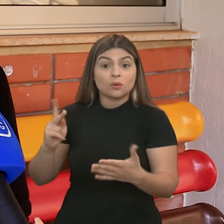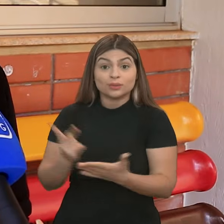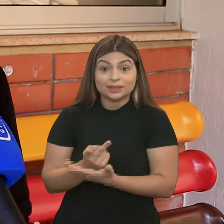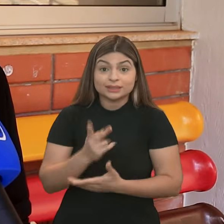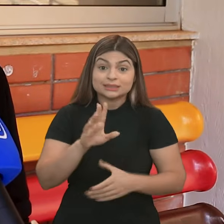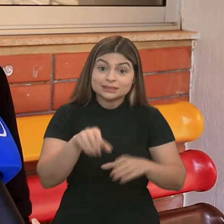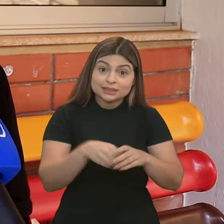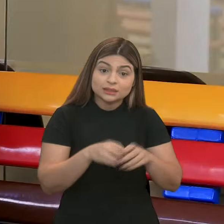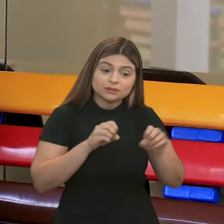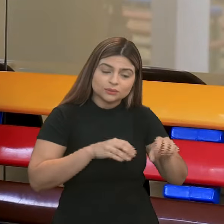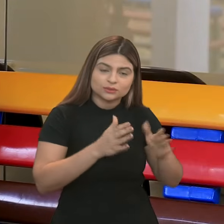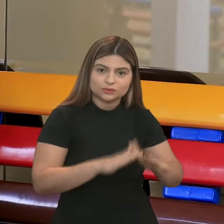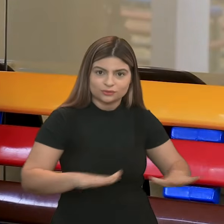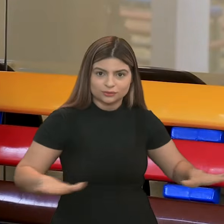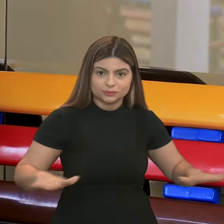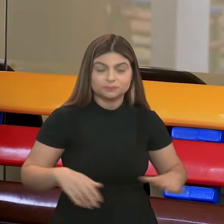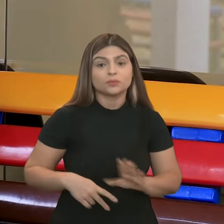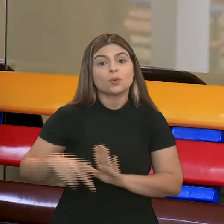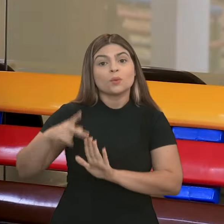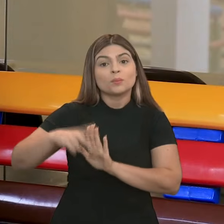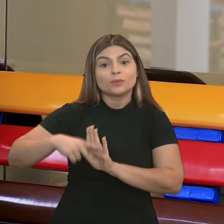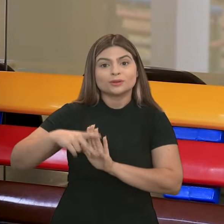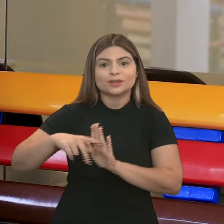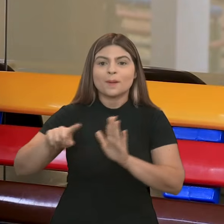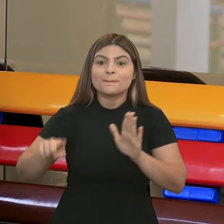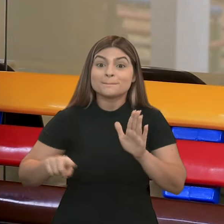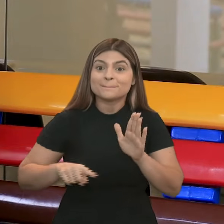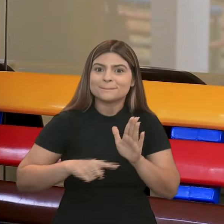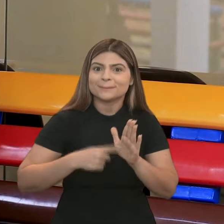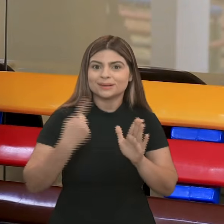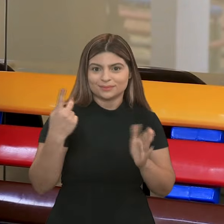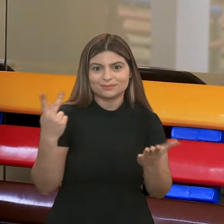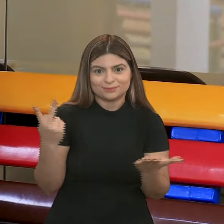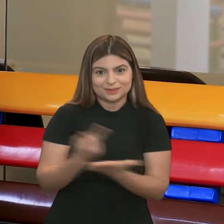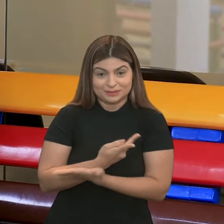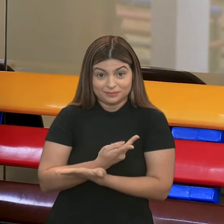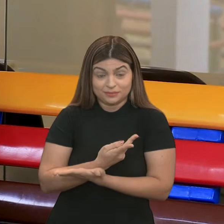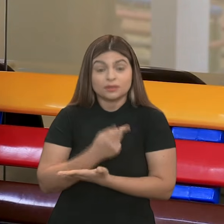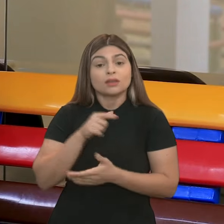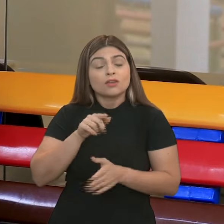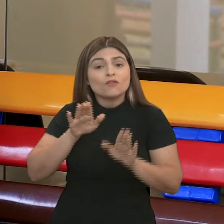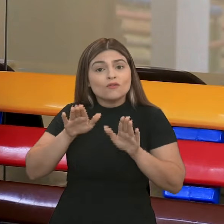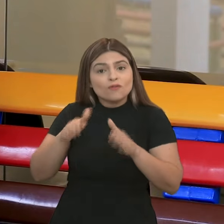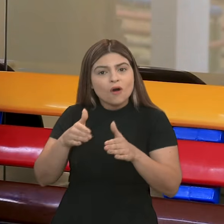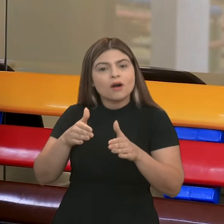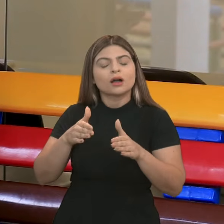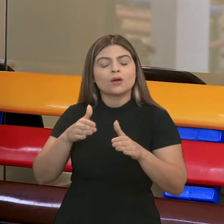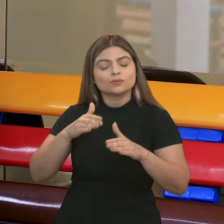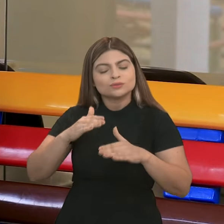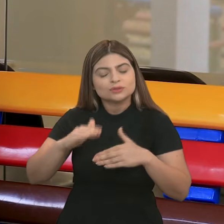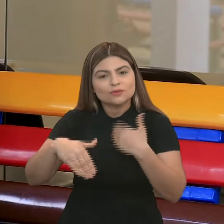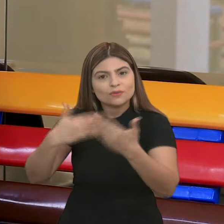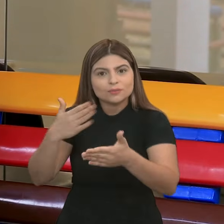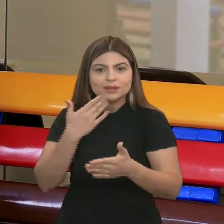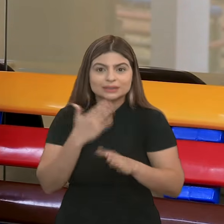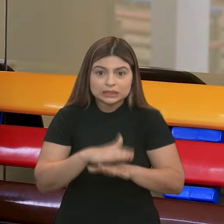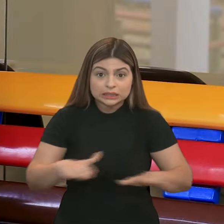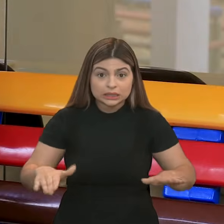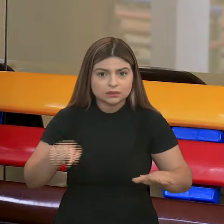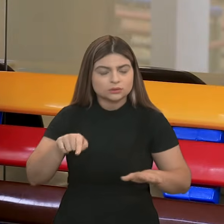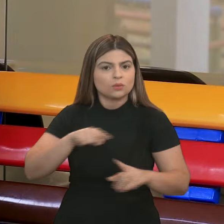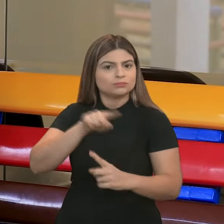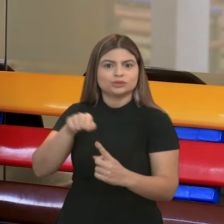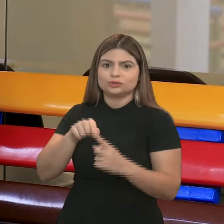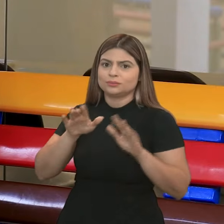educação infantil. O projeto está em sua primeira edição e coloca o desenvolvimento da criança como tópico central,